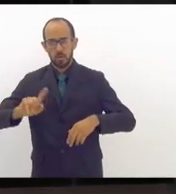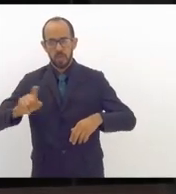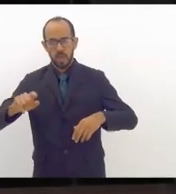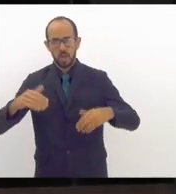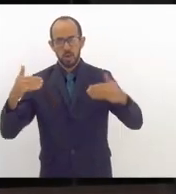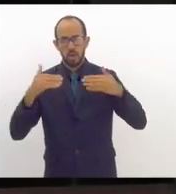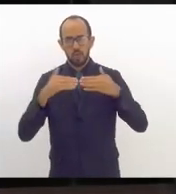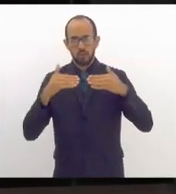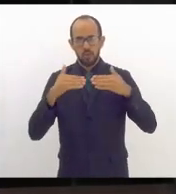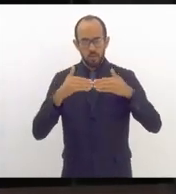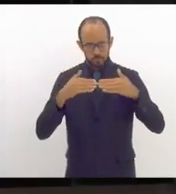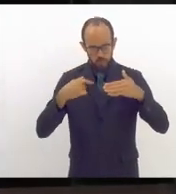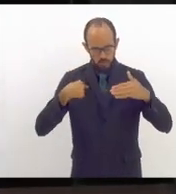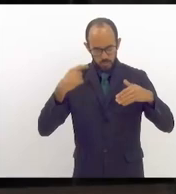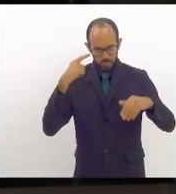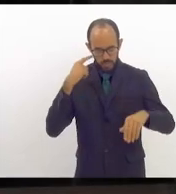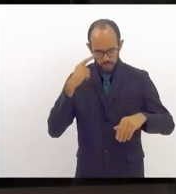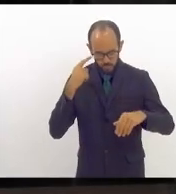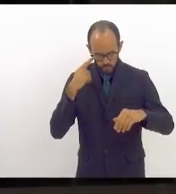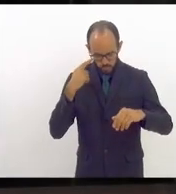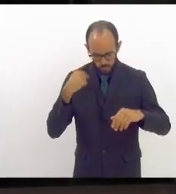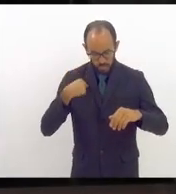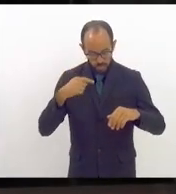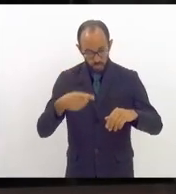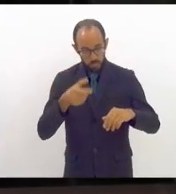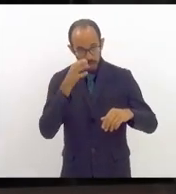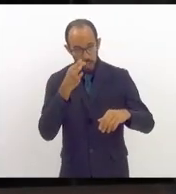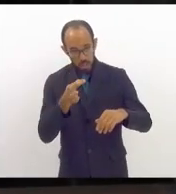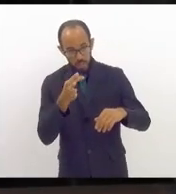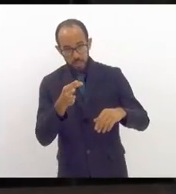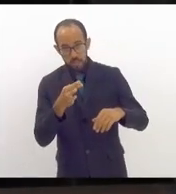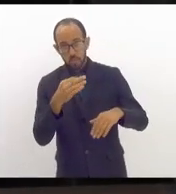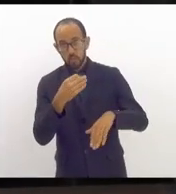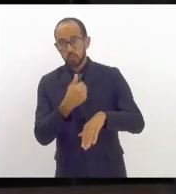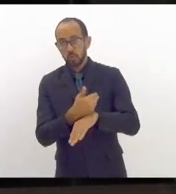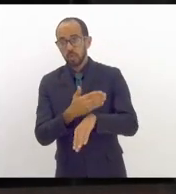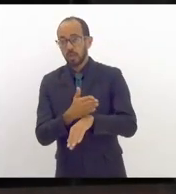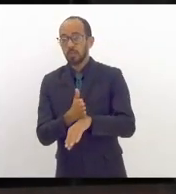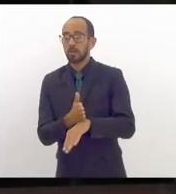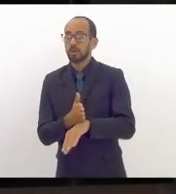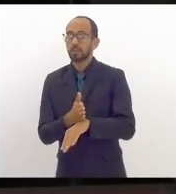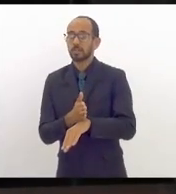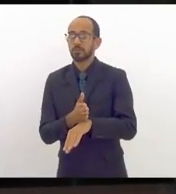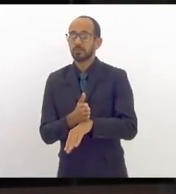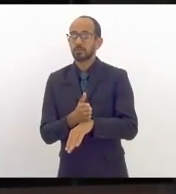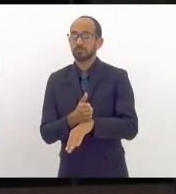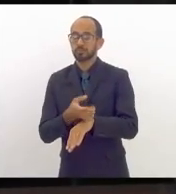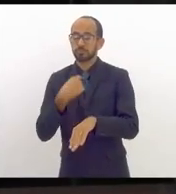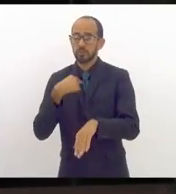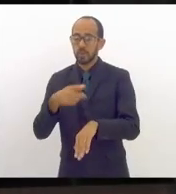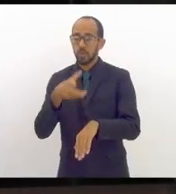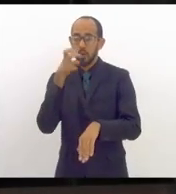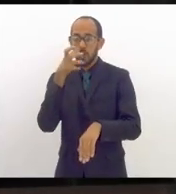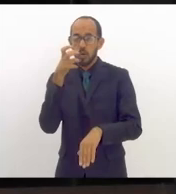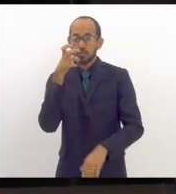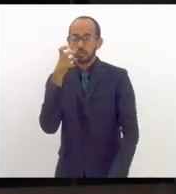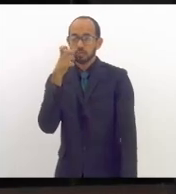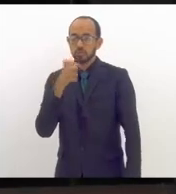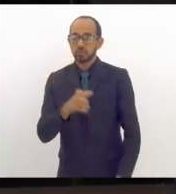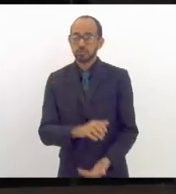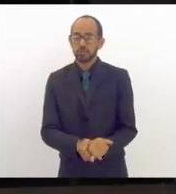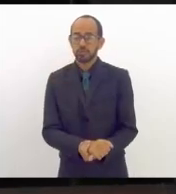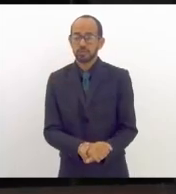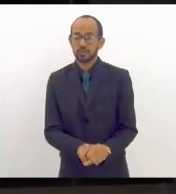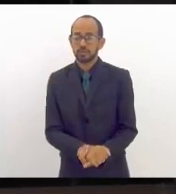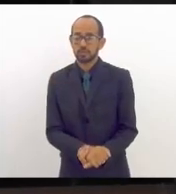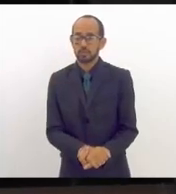acordo com aquilo que eu penso mas eu fico prestando atenção o tempo todo osso o tempo todo exatamente